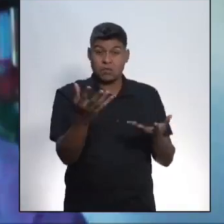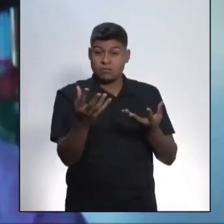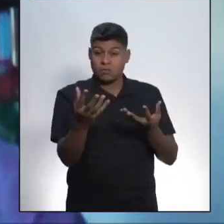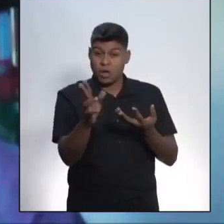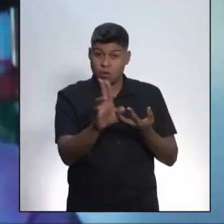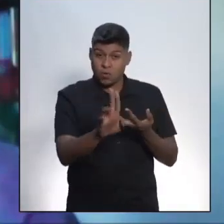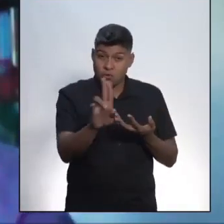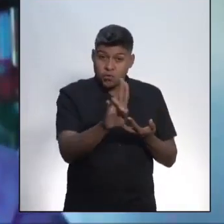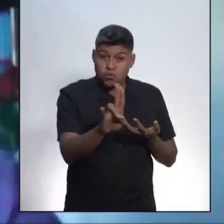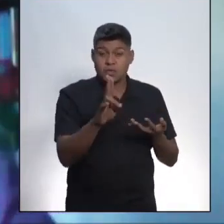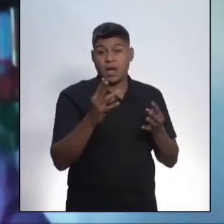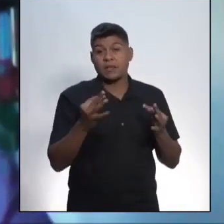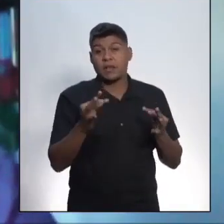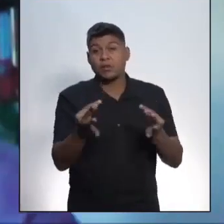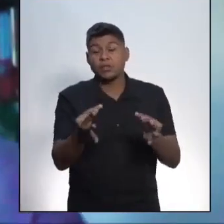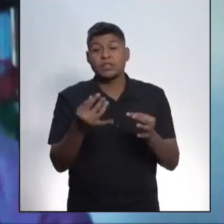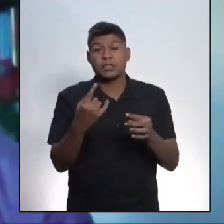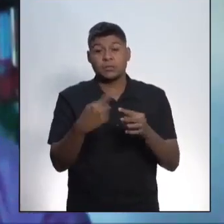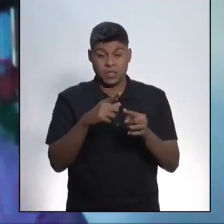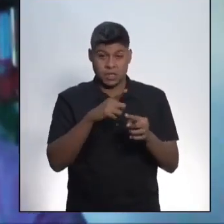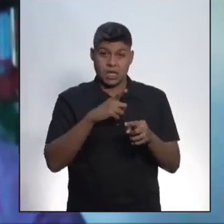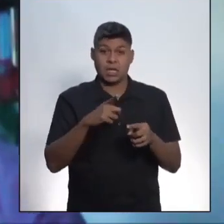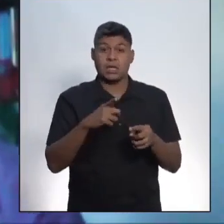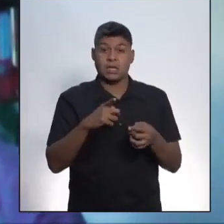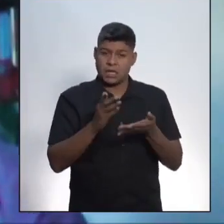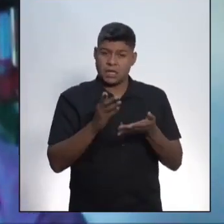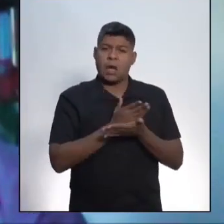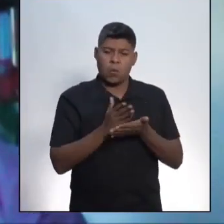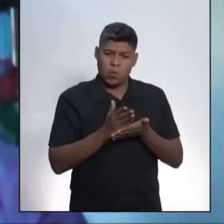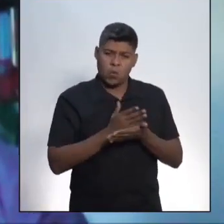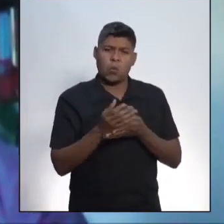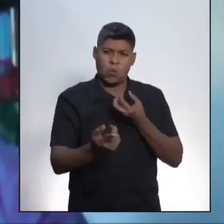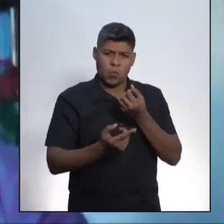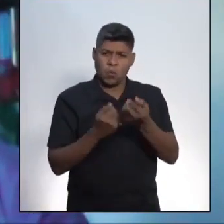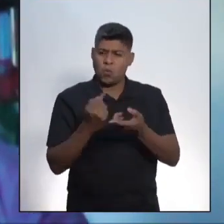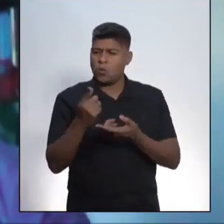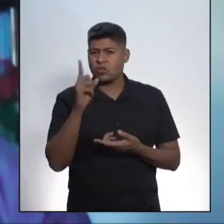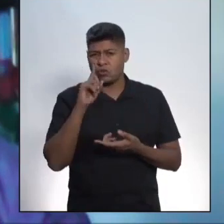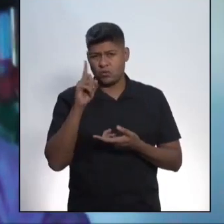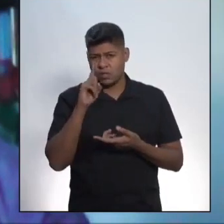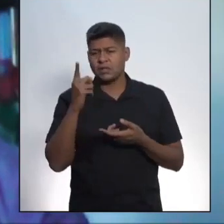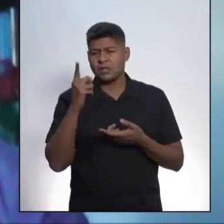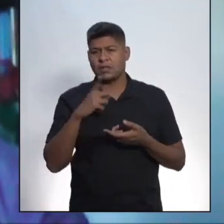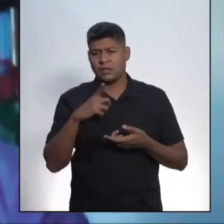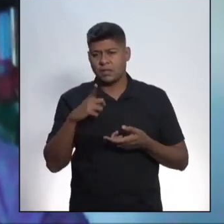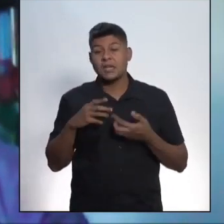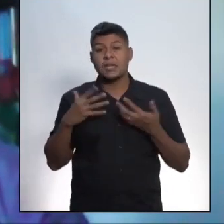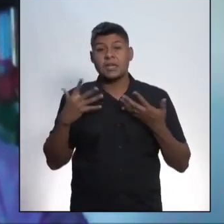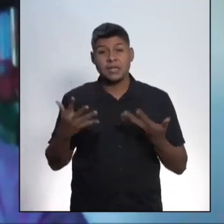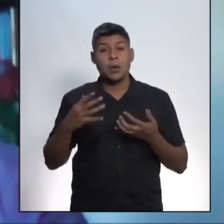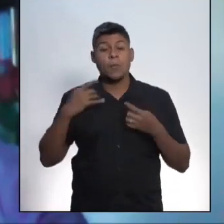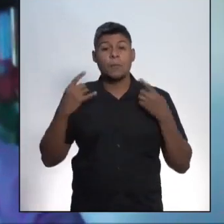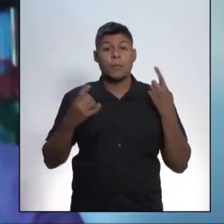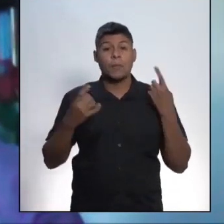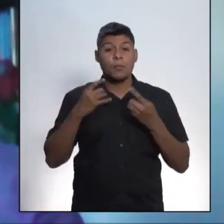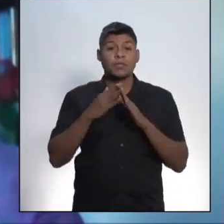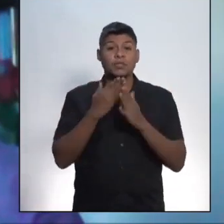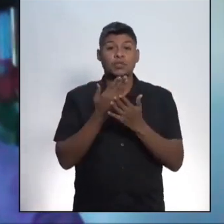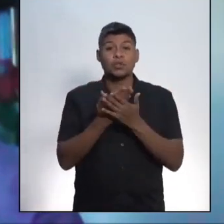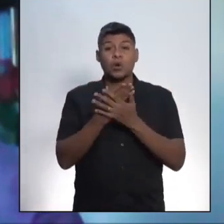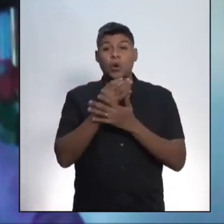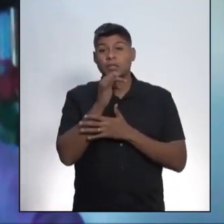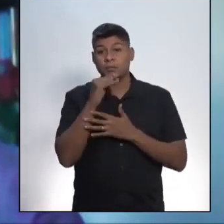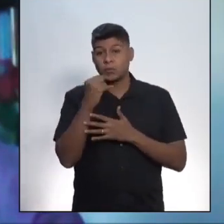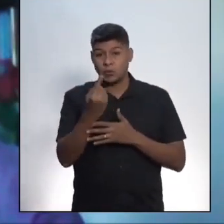uso das tecnologias que nós temos à mão, né? E temos algumas no dia a dia. Então, uma preocupação da escola, por exemplo,